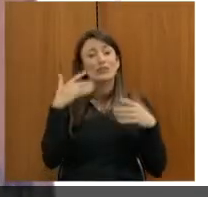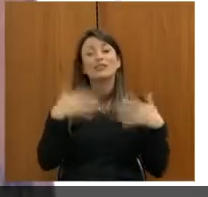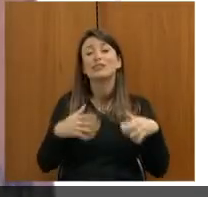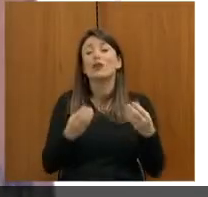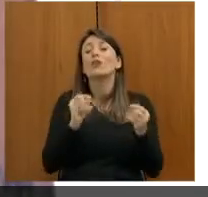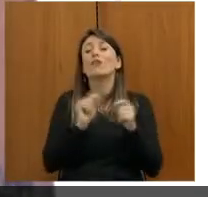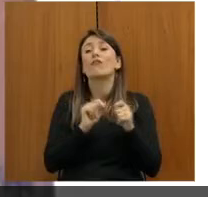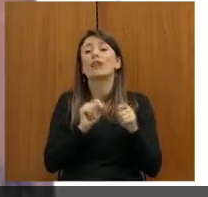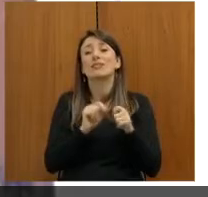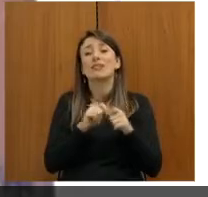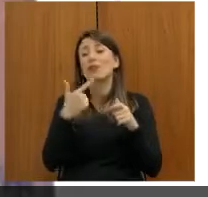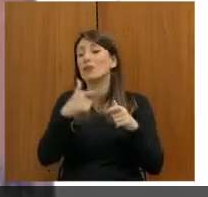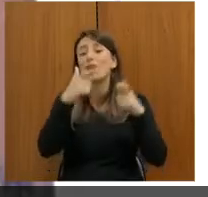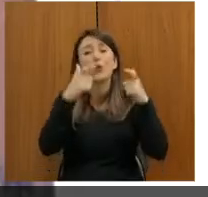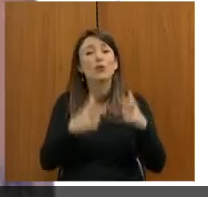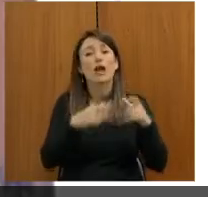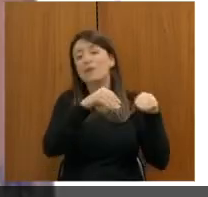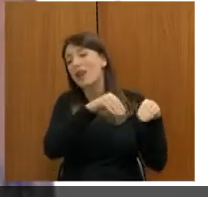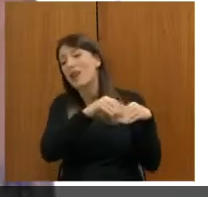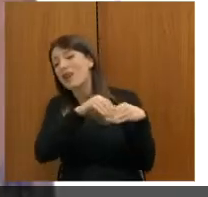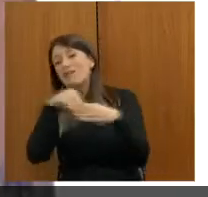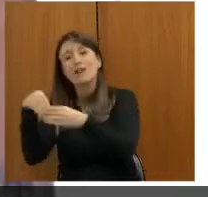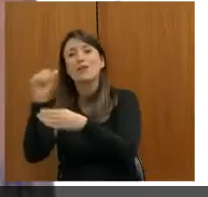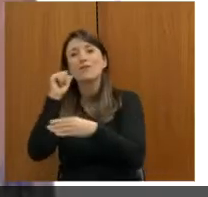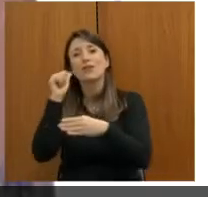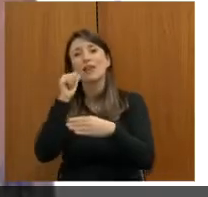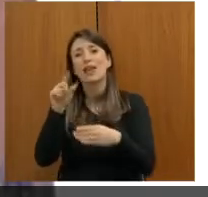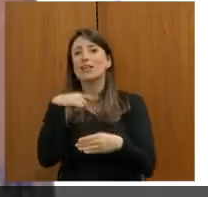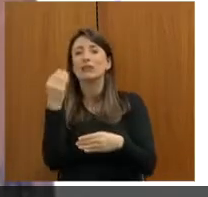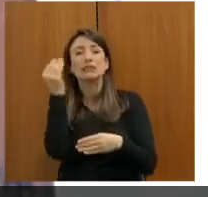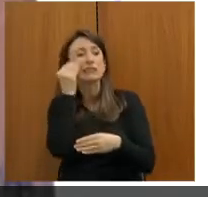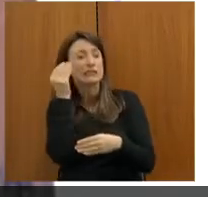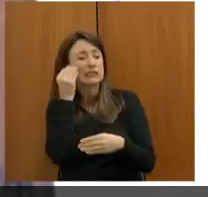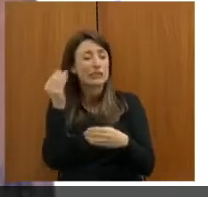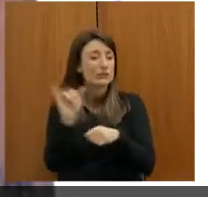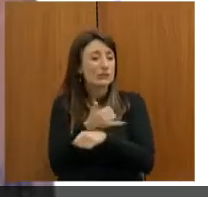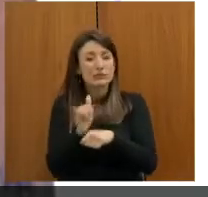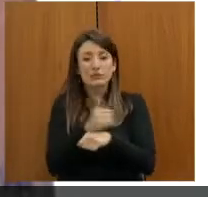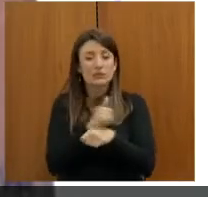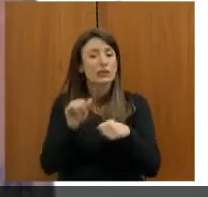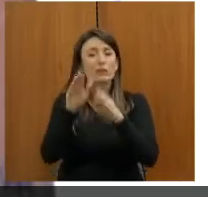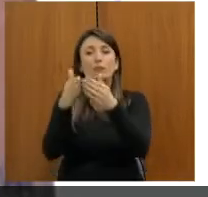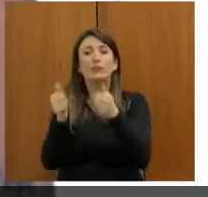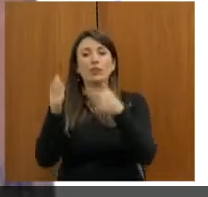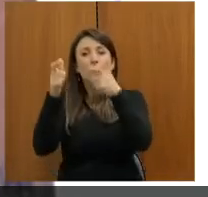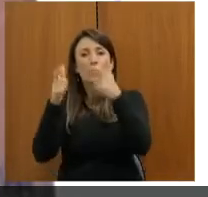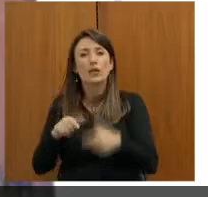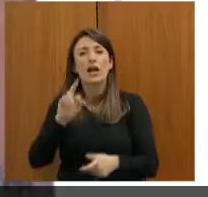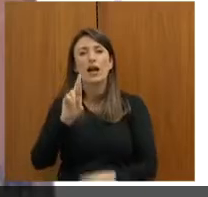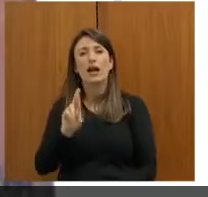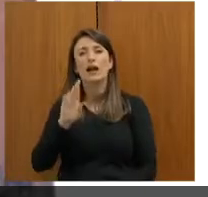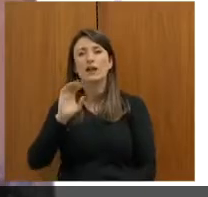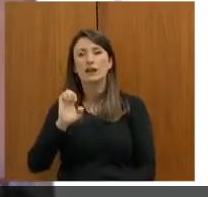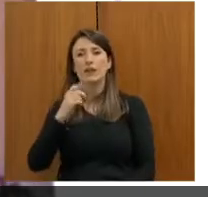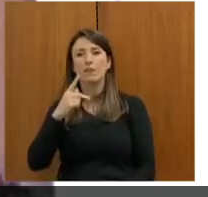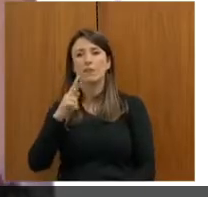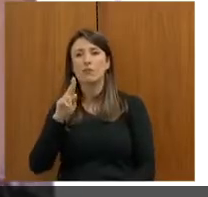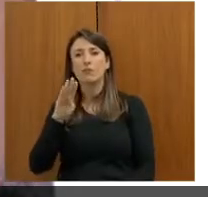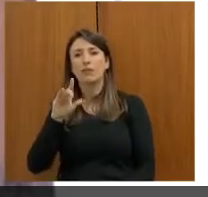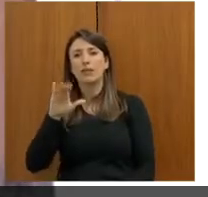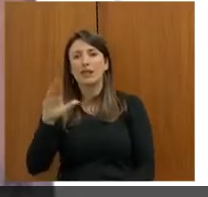não tem o que fazer e a gente vai buscando alternativas repúblicas auxílios Então a gente vai